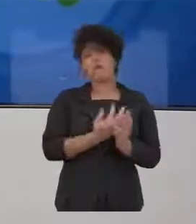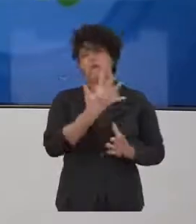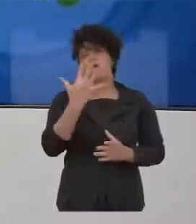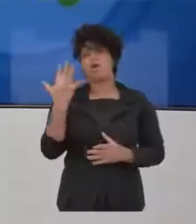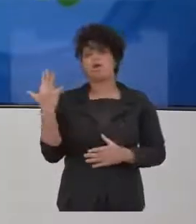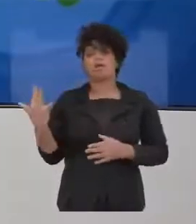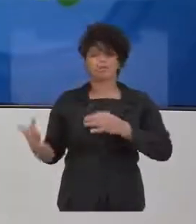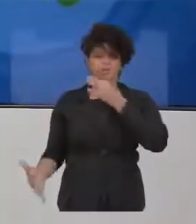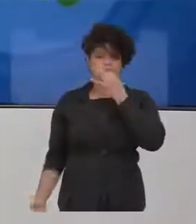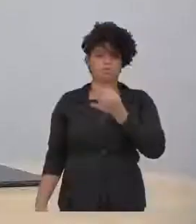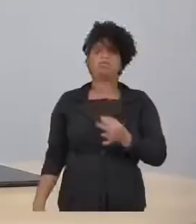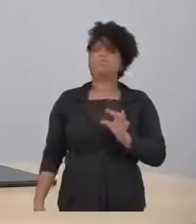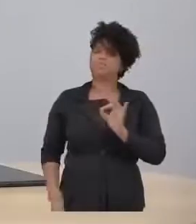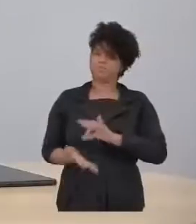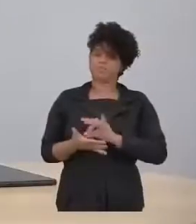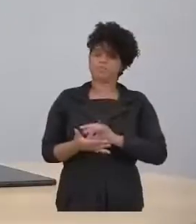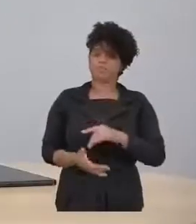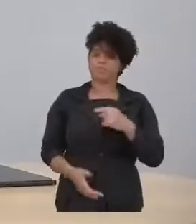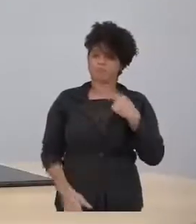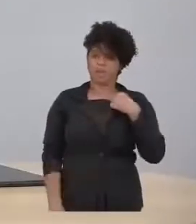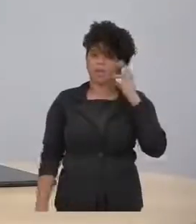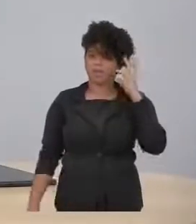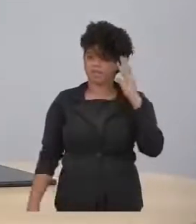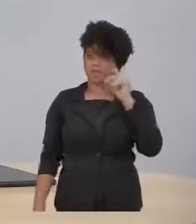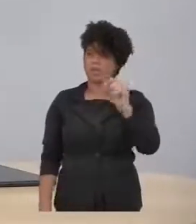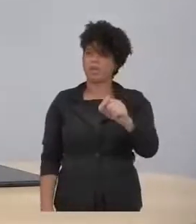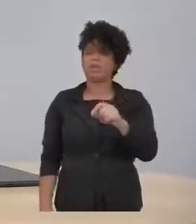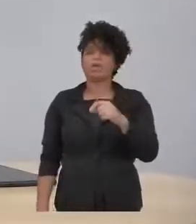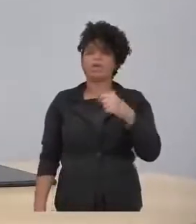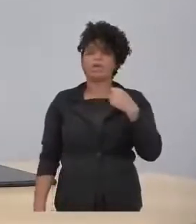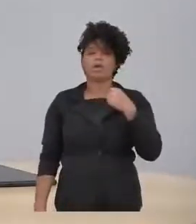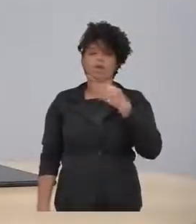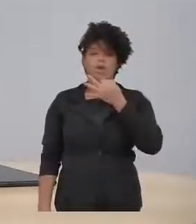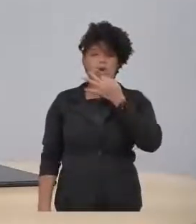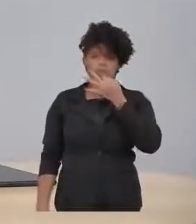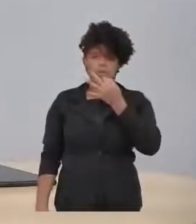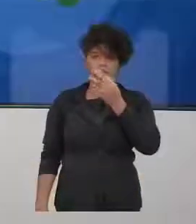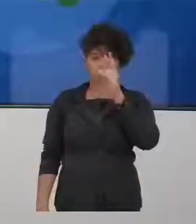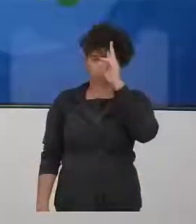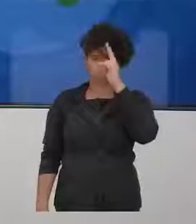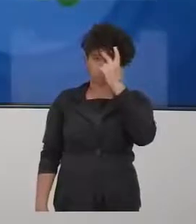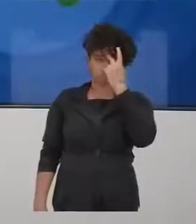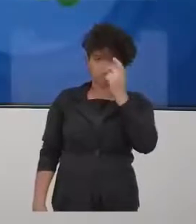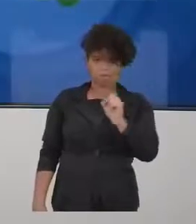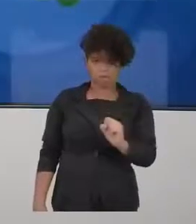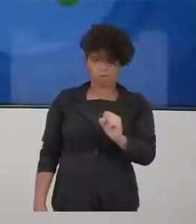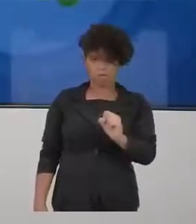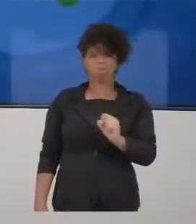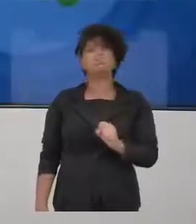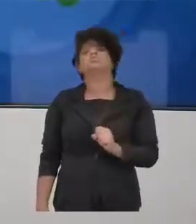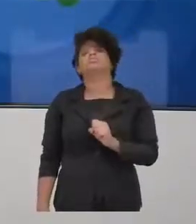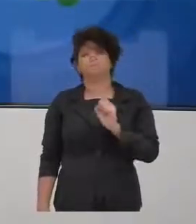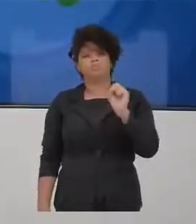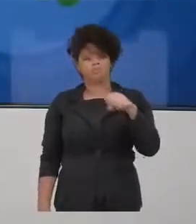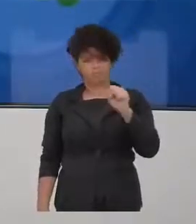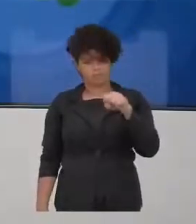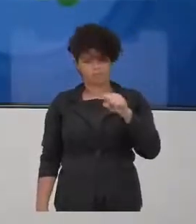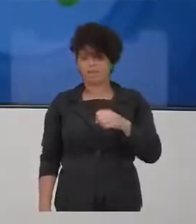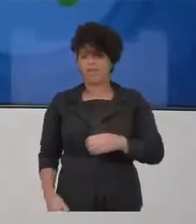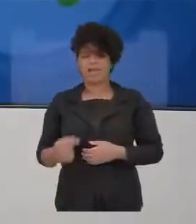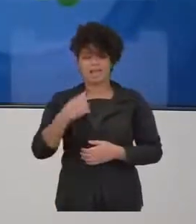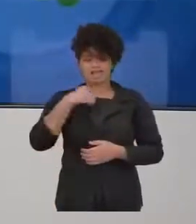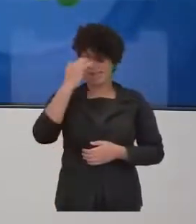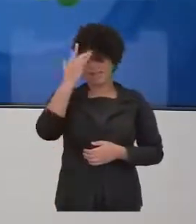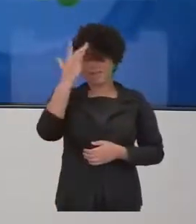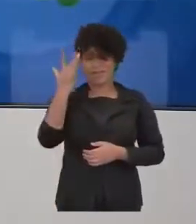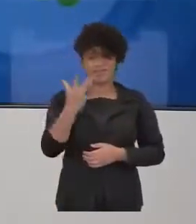Eu ainda penso, né, Mauro, é possível mudar de opinião? Mas olha, eu adoro isso. Eu sou daquelas pessoas mais